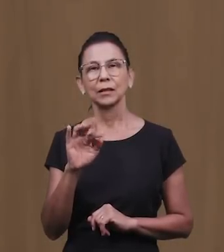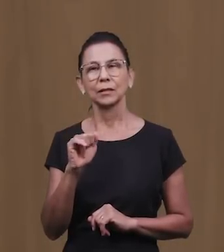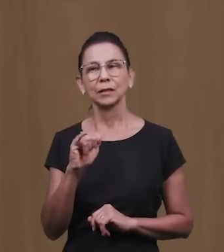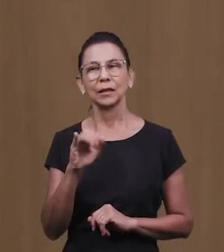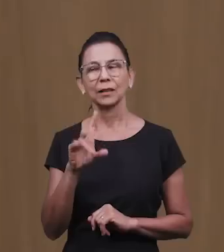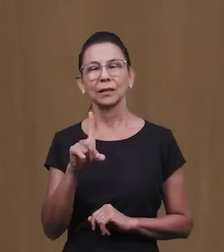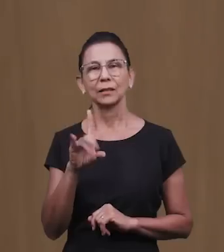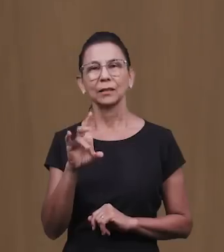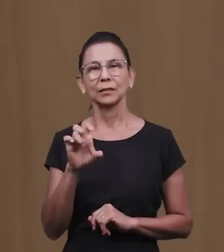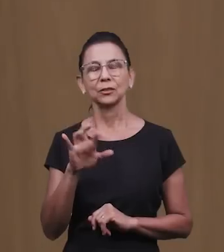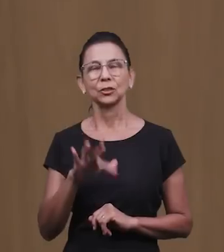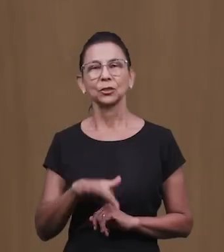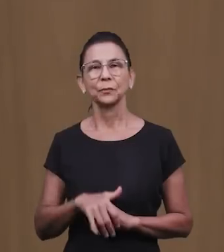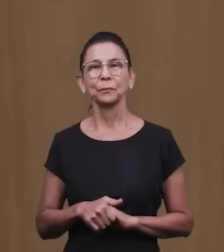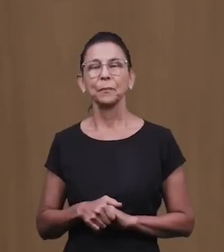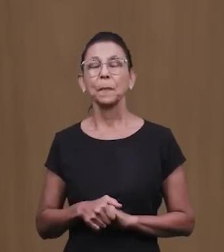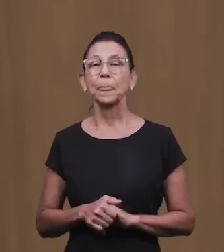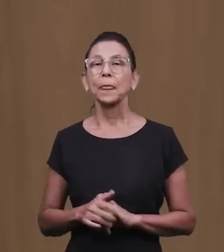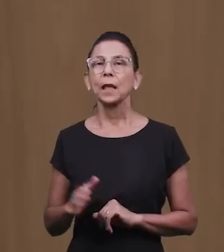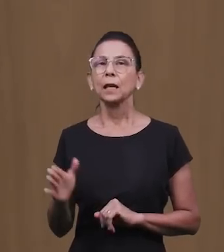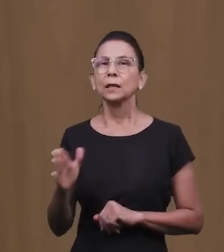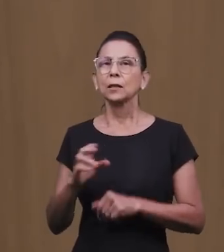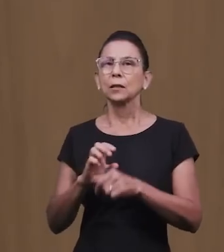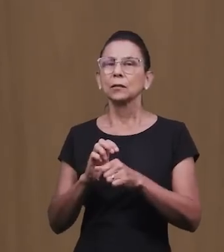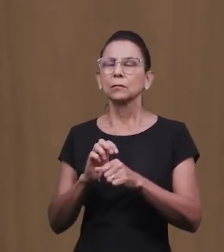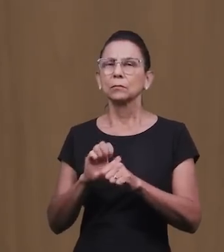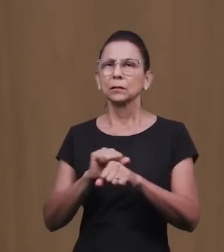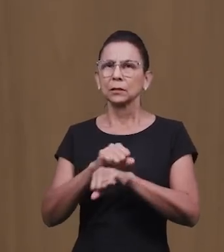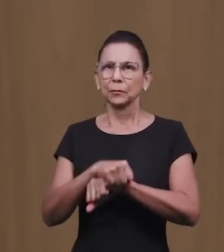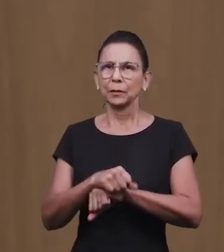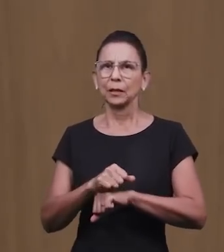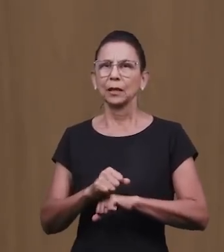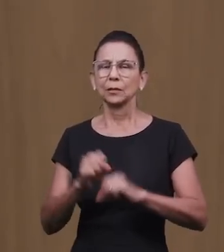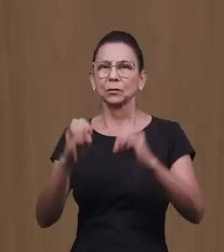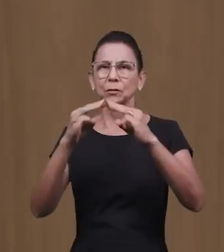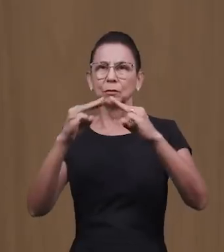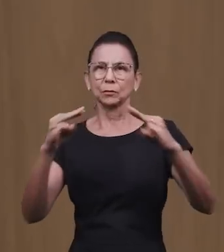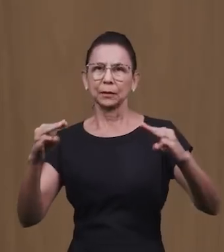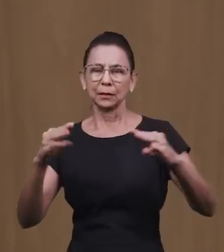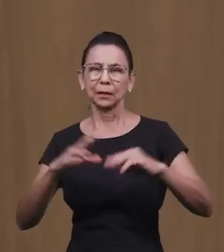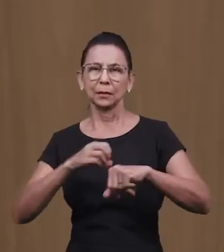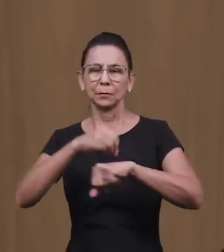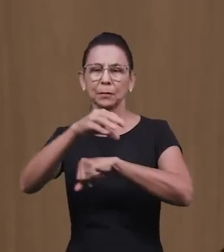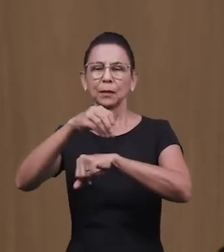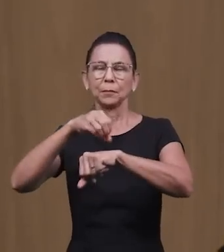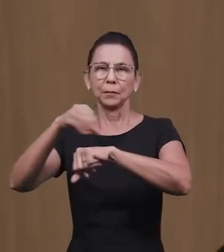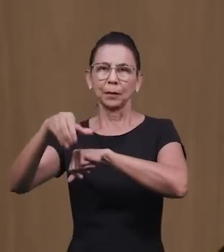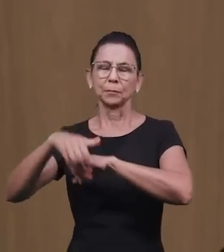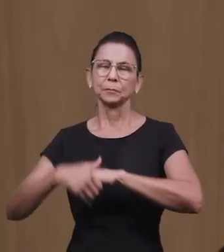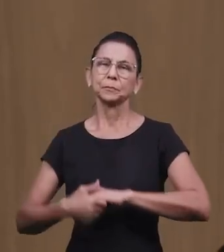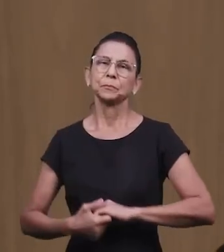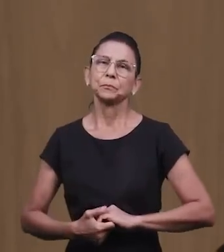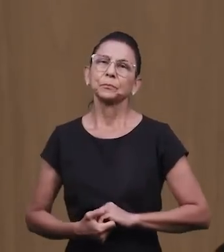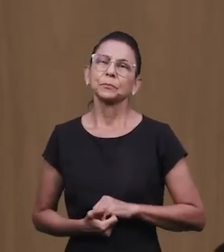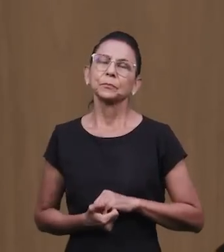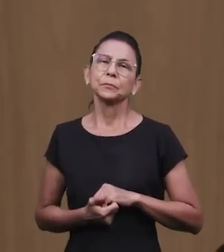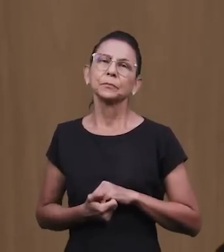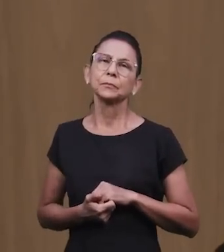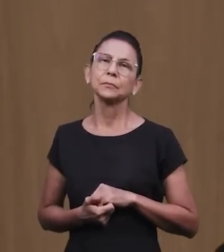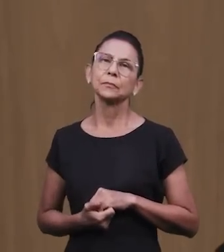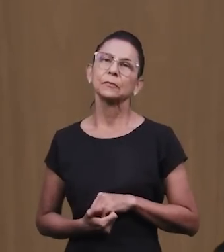pandemia, quando os seminários começaram a ser transmitidos a partir do Manaim, porém somente transmitidos por conta das restrições